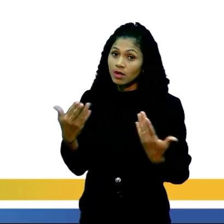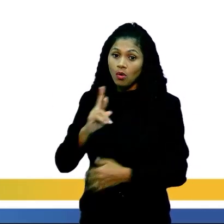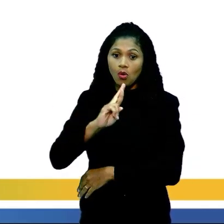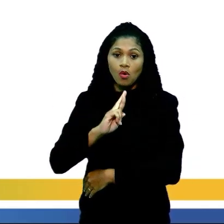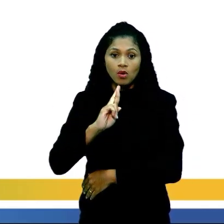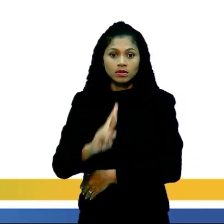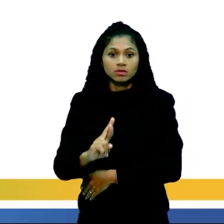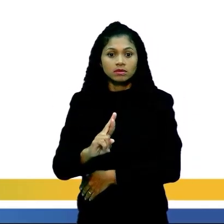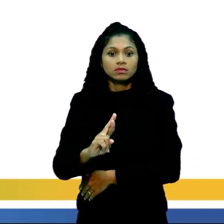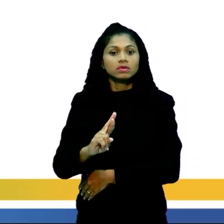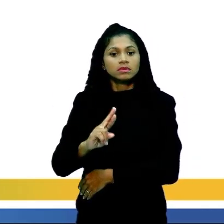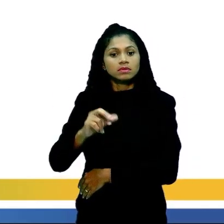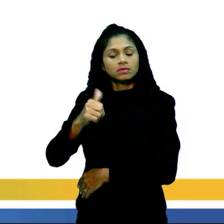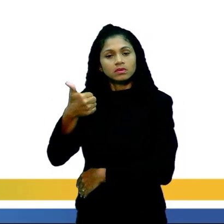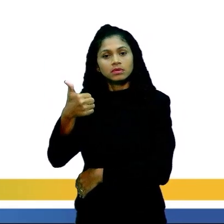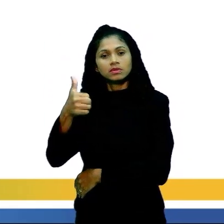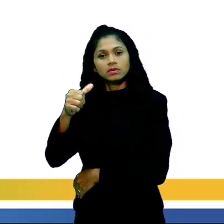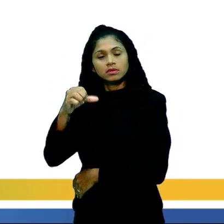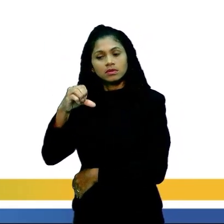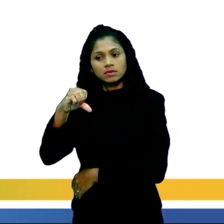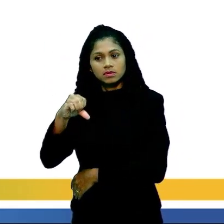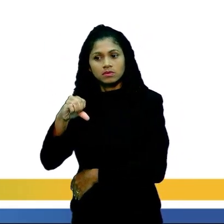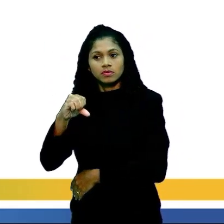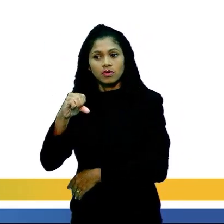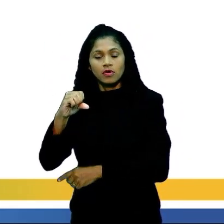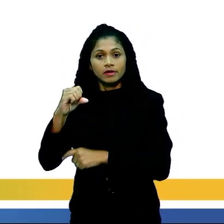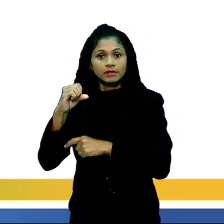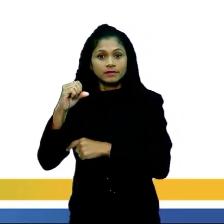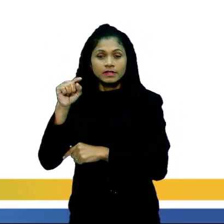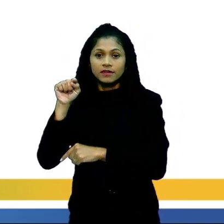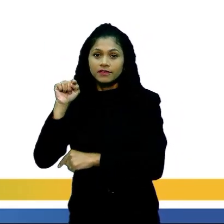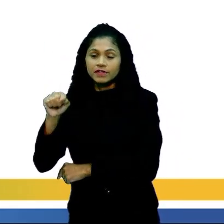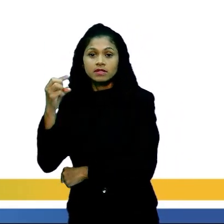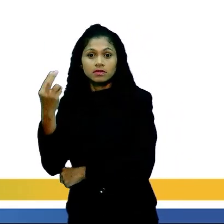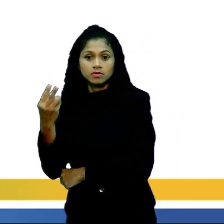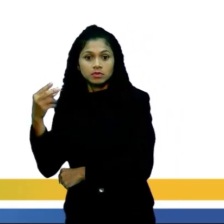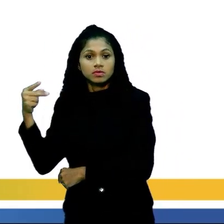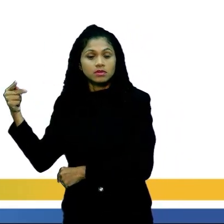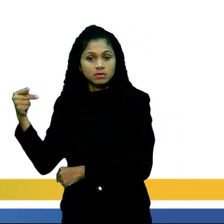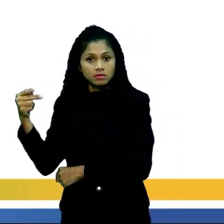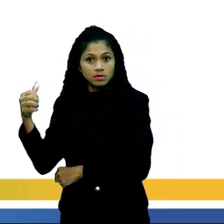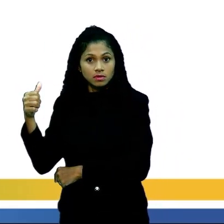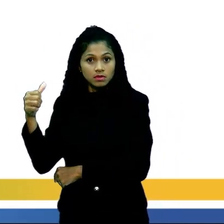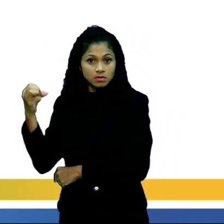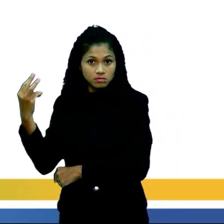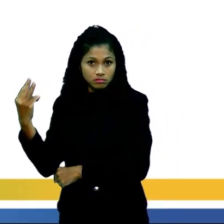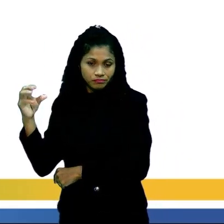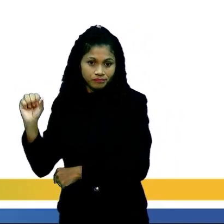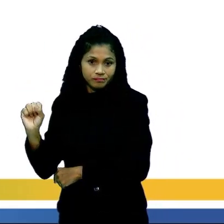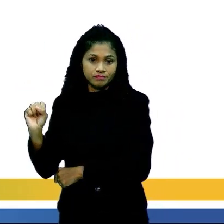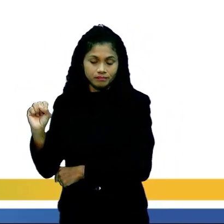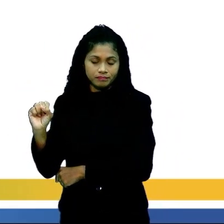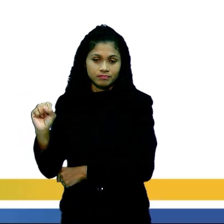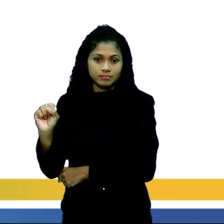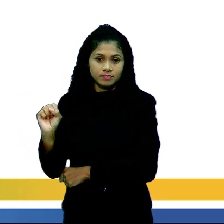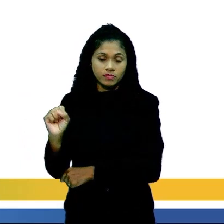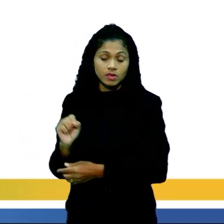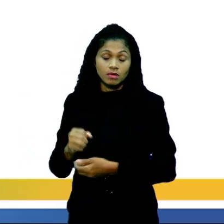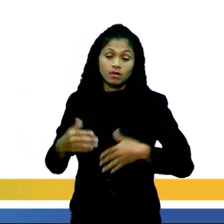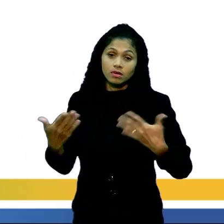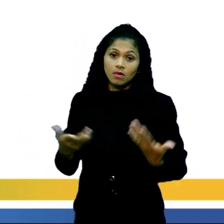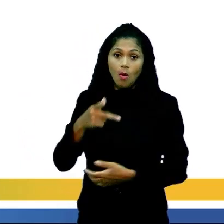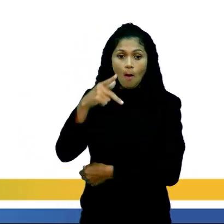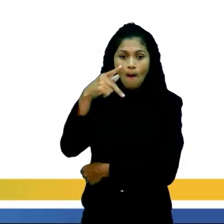38. Logo aí, P é igual a 10 vezes 38, que é igual